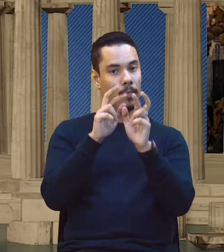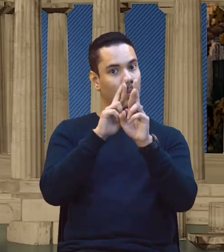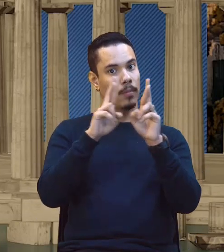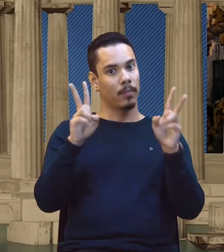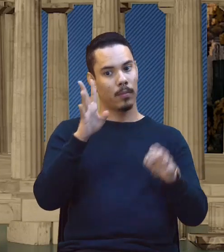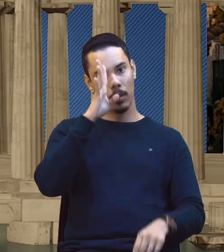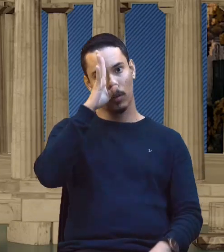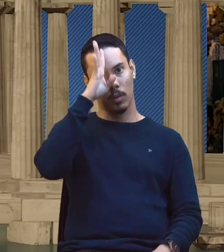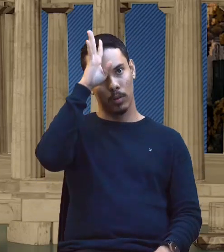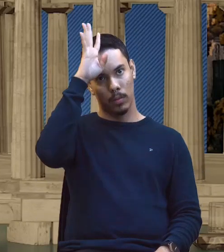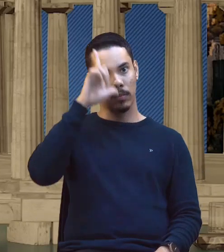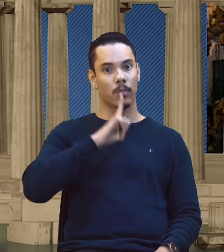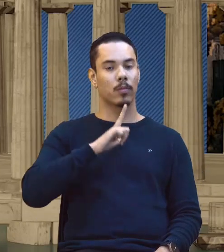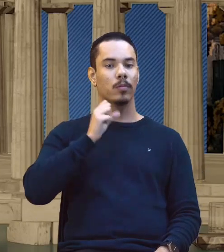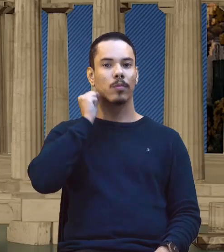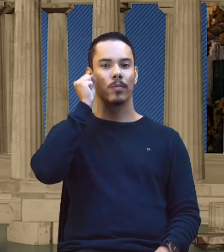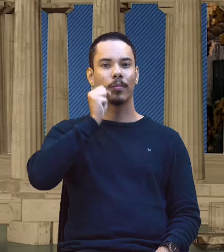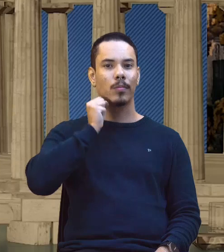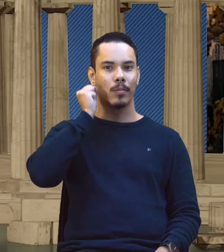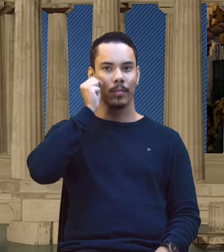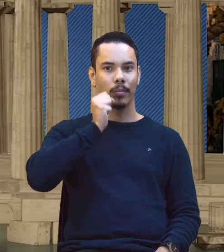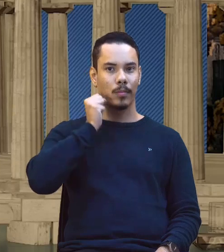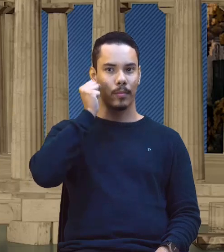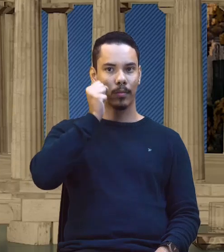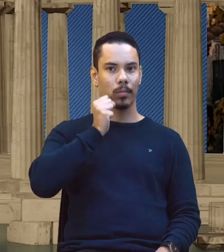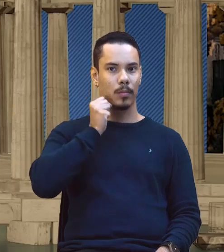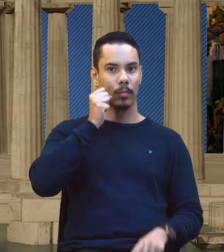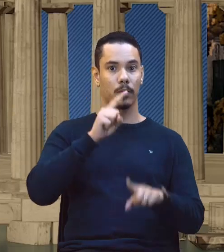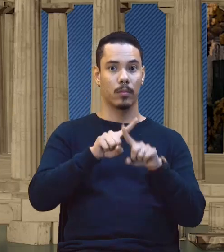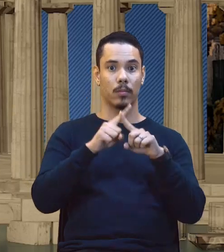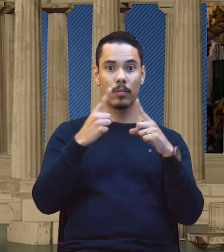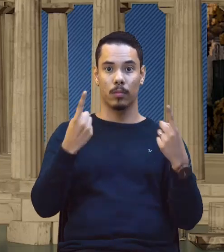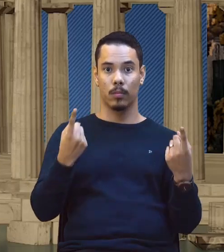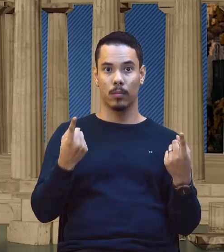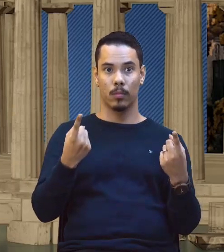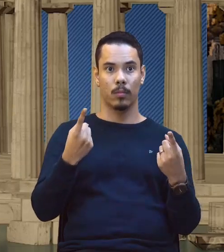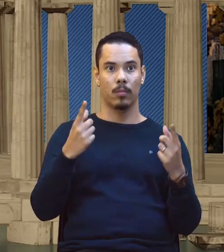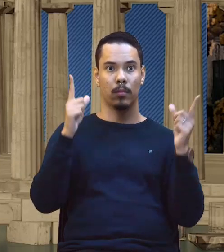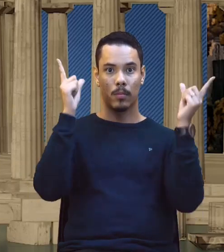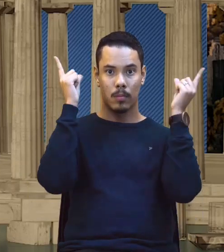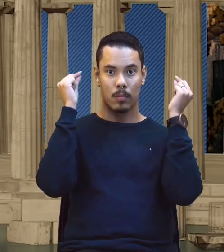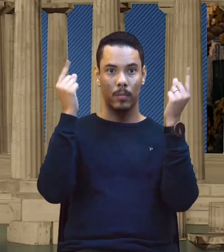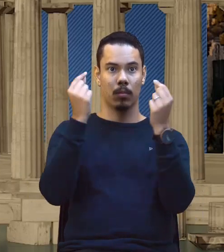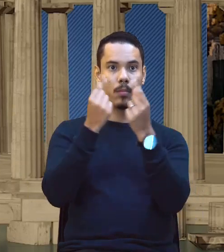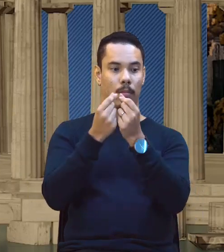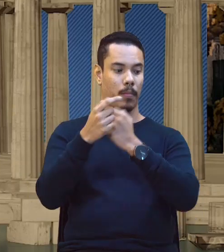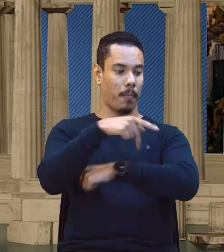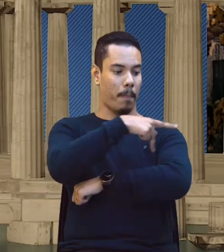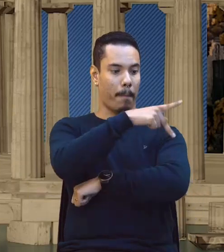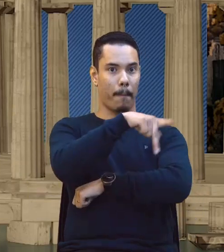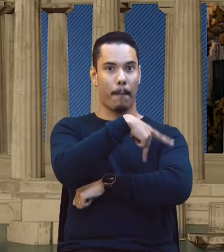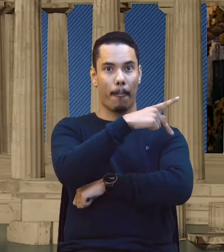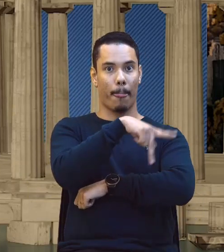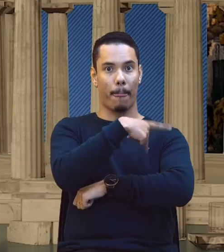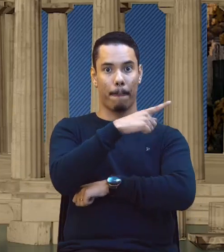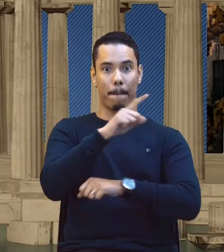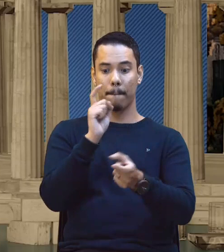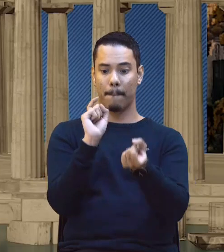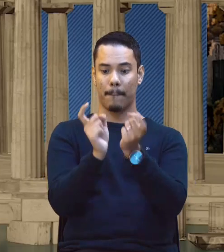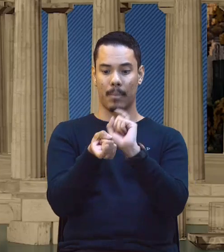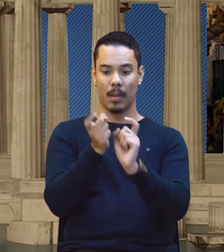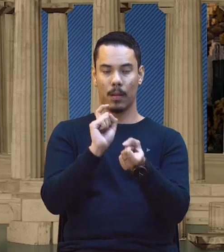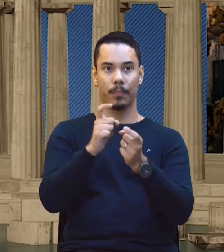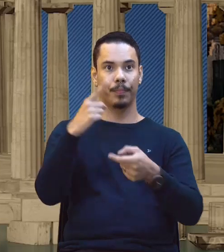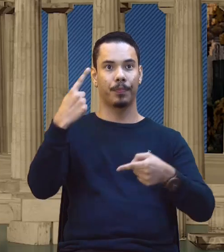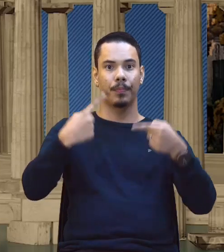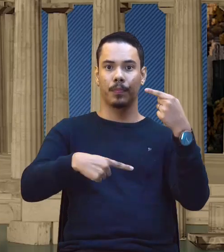reuniam no Senado, os gregos se reuniam em uma praça pública e lá eles debatiam os interesses